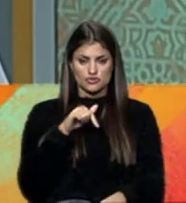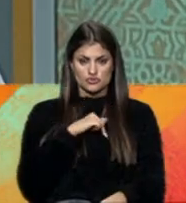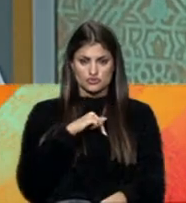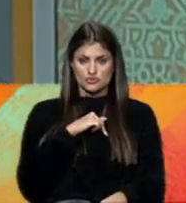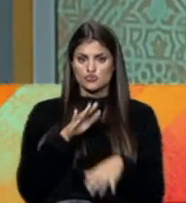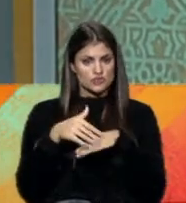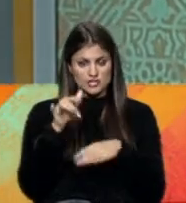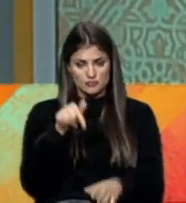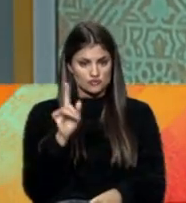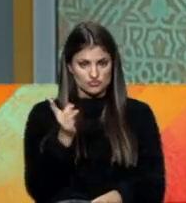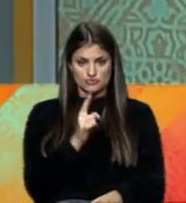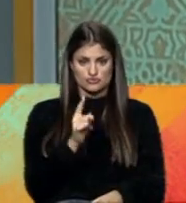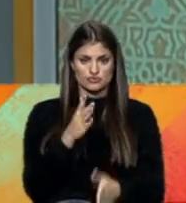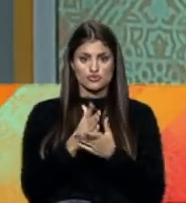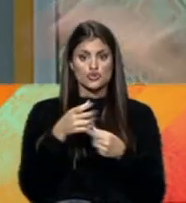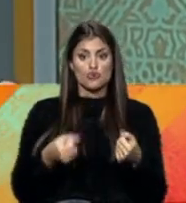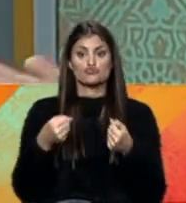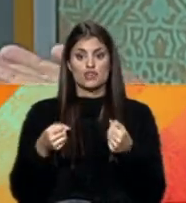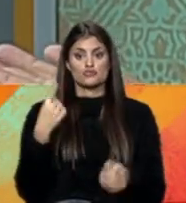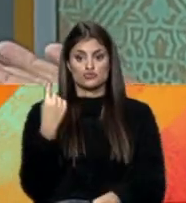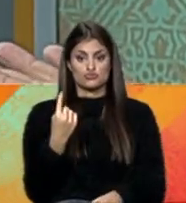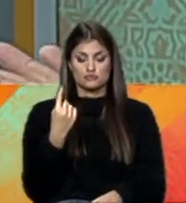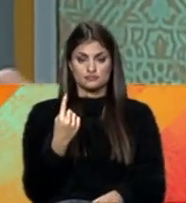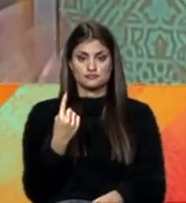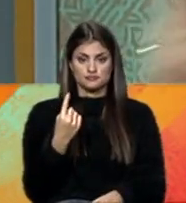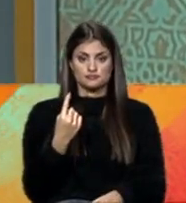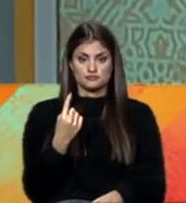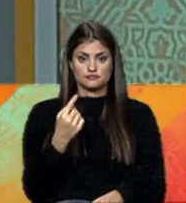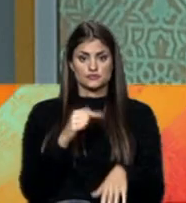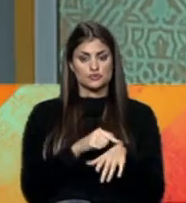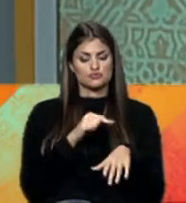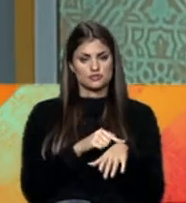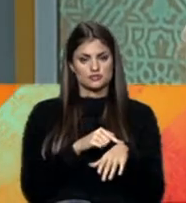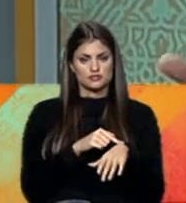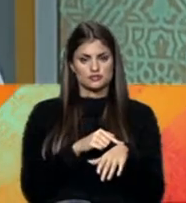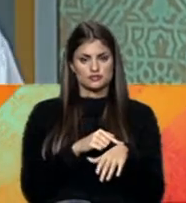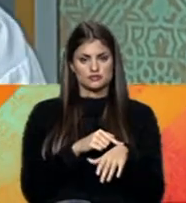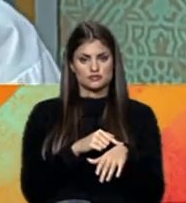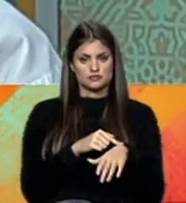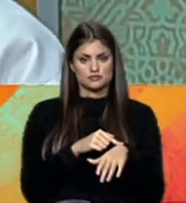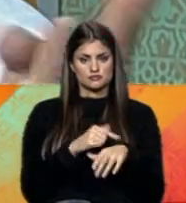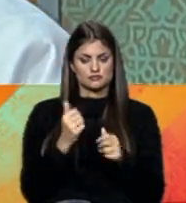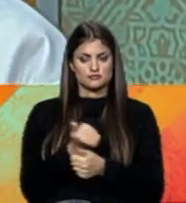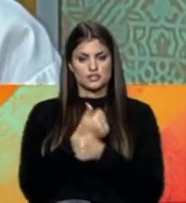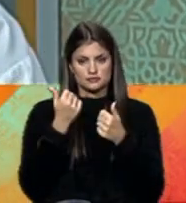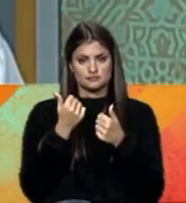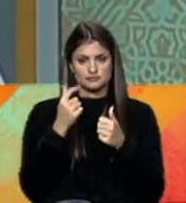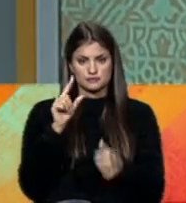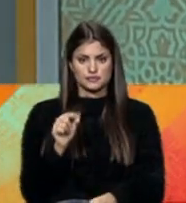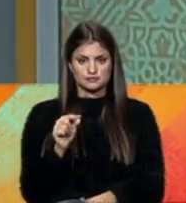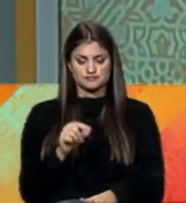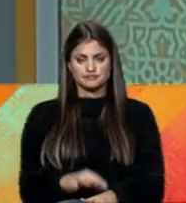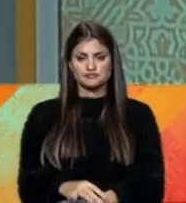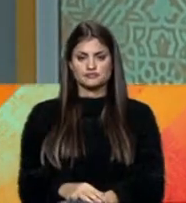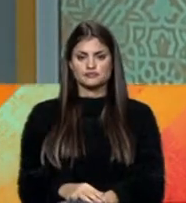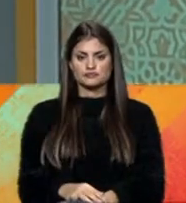local, usamos só um tacho e, fica... e temos o tempo bem... Mise en place é ingredientes place, no sítio certo, no seu